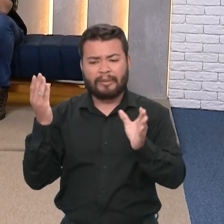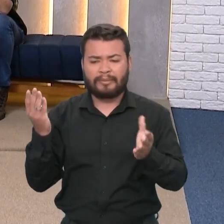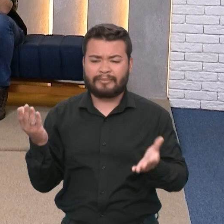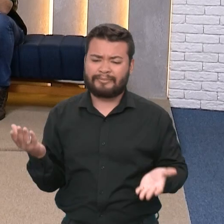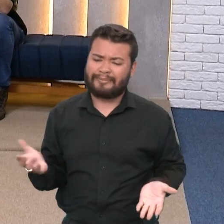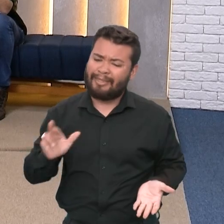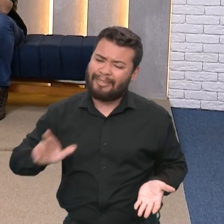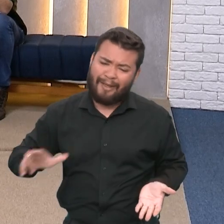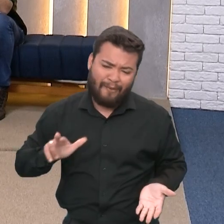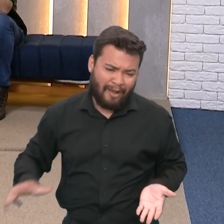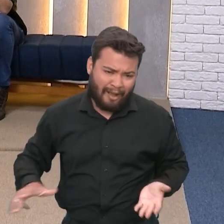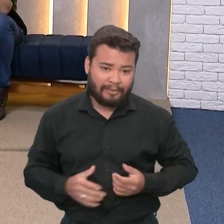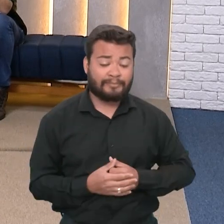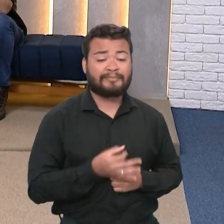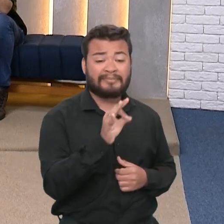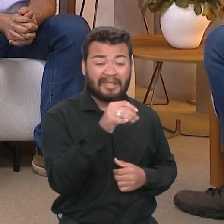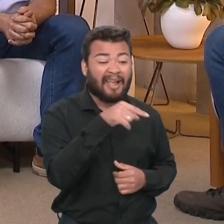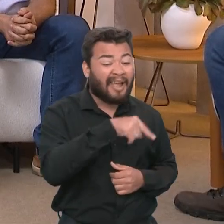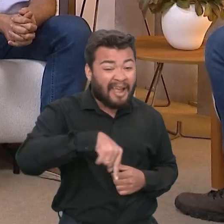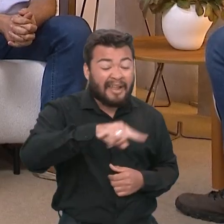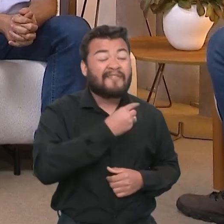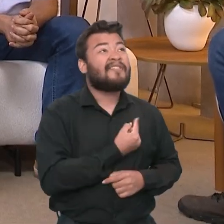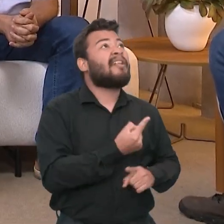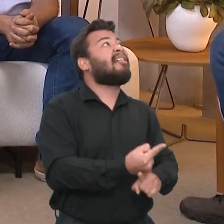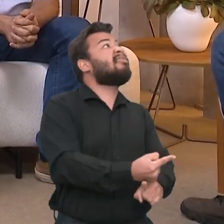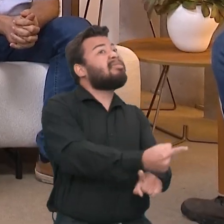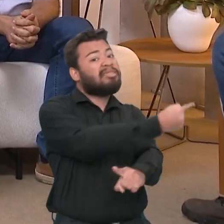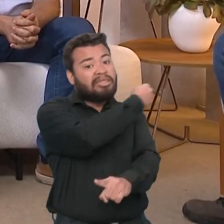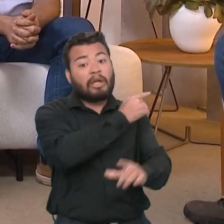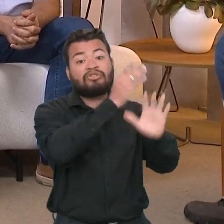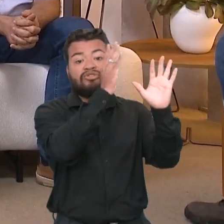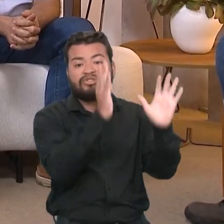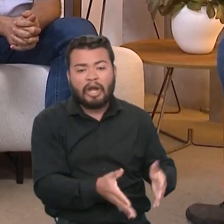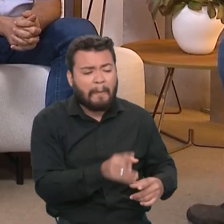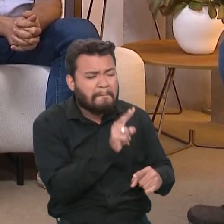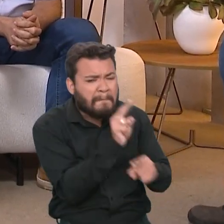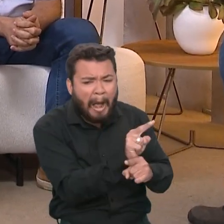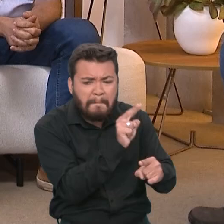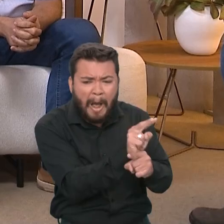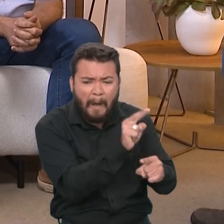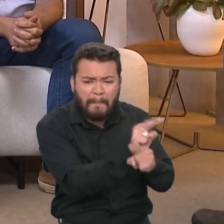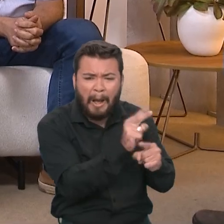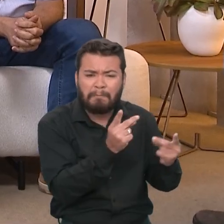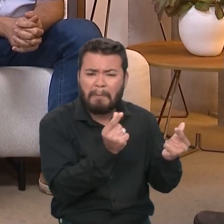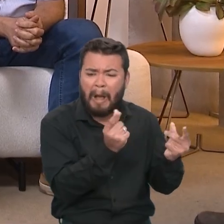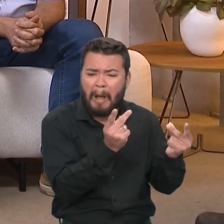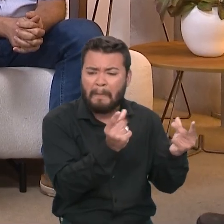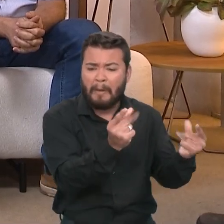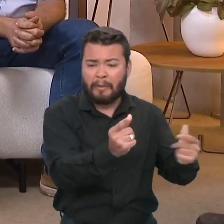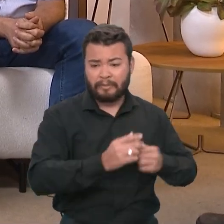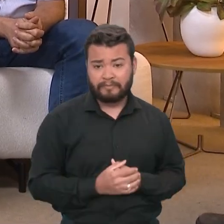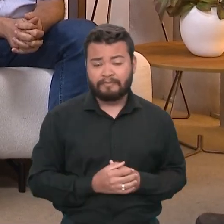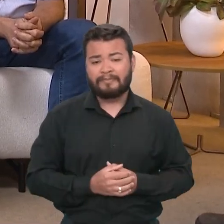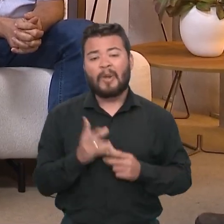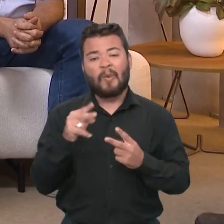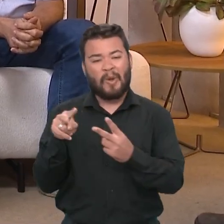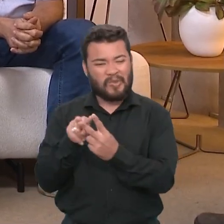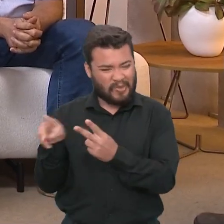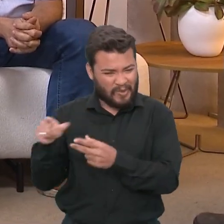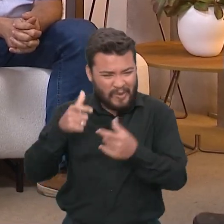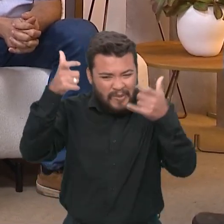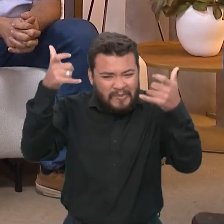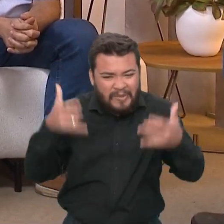e mantendo tudo isso de pé, né? É como o Paulo falou, e o Pablo também. Se você imaginar que existe o